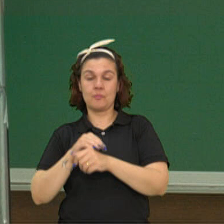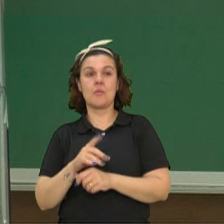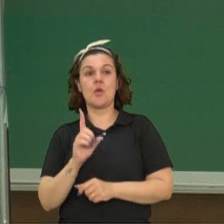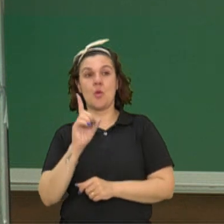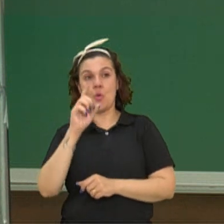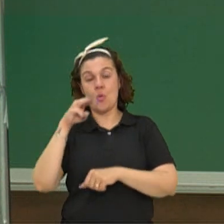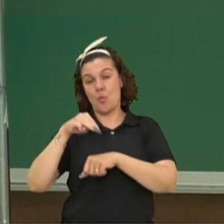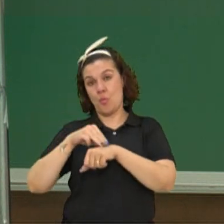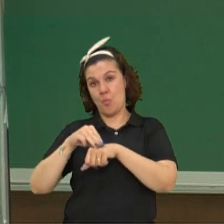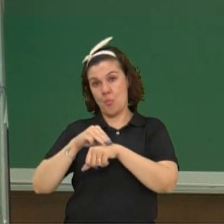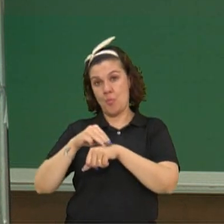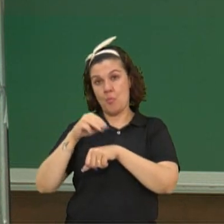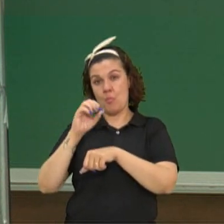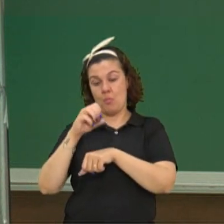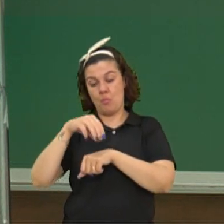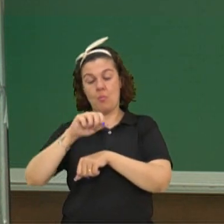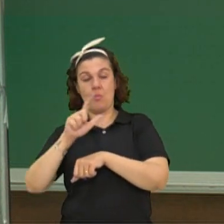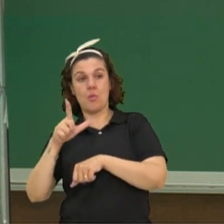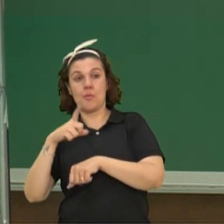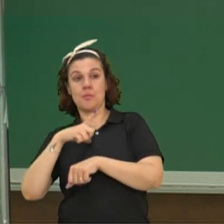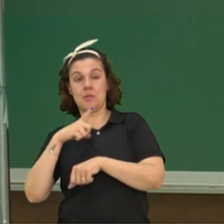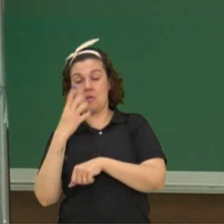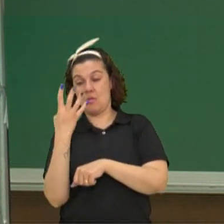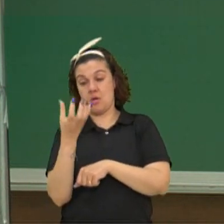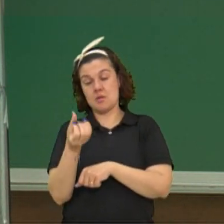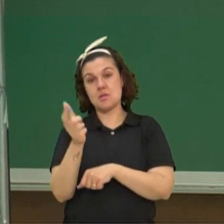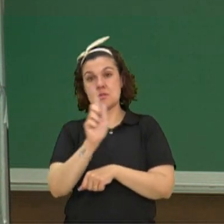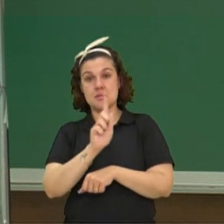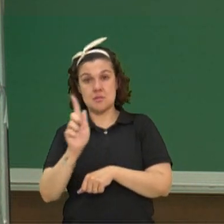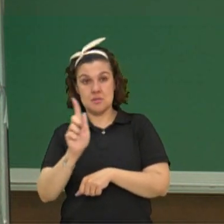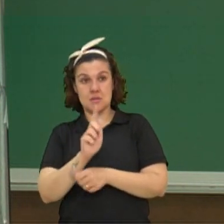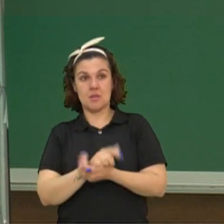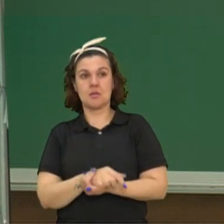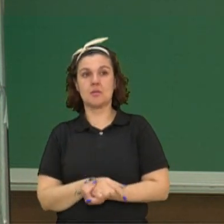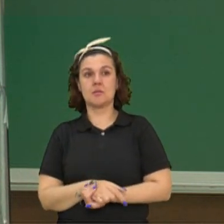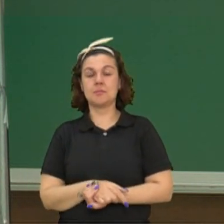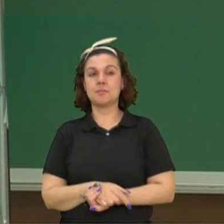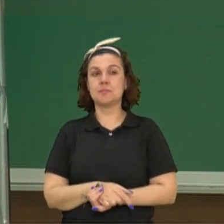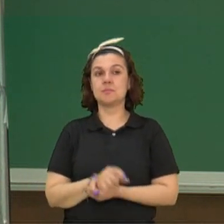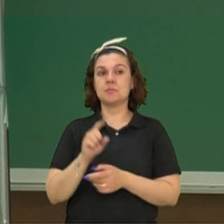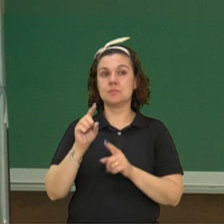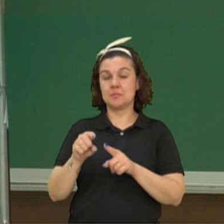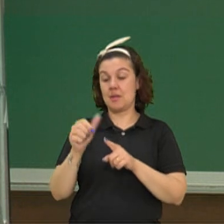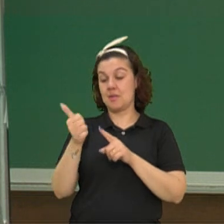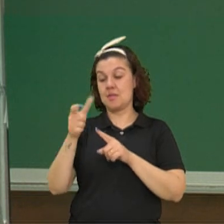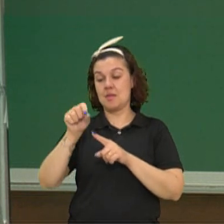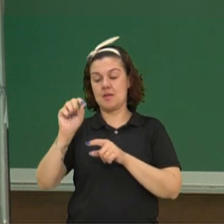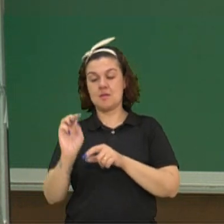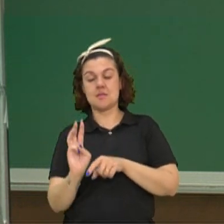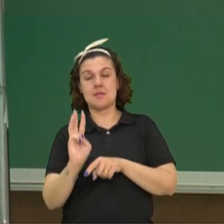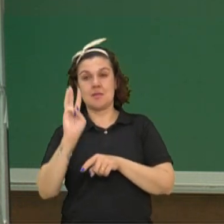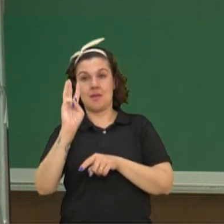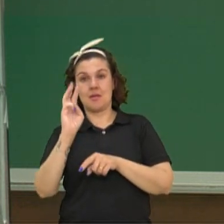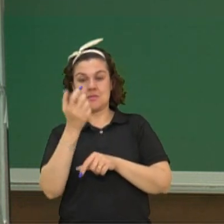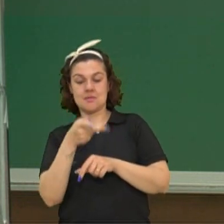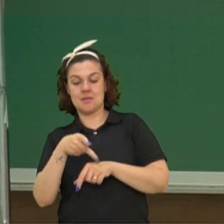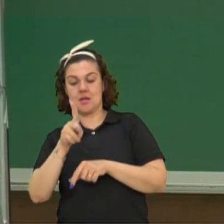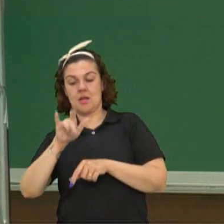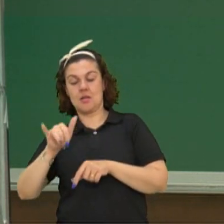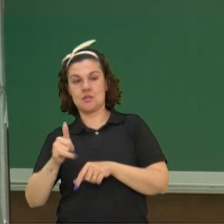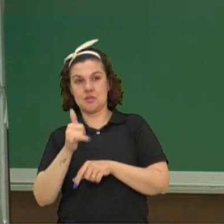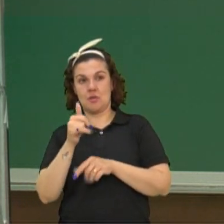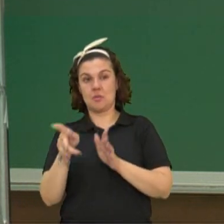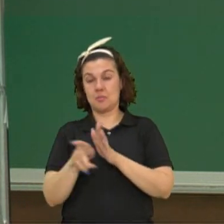1 mol de álcool etílico tem 46 gramas e esse 1 mol fornece 10 na 3 kJ